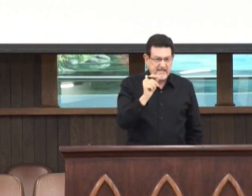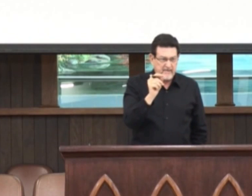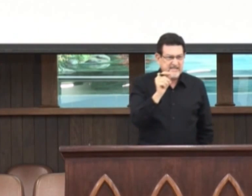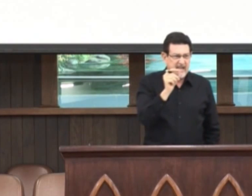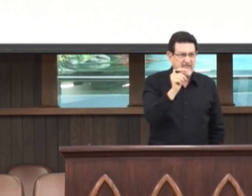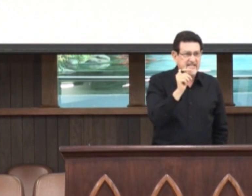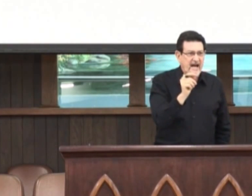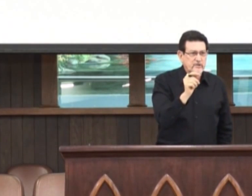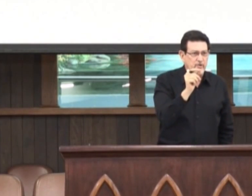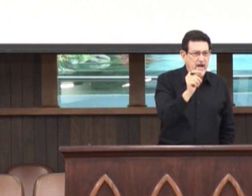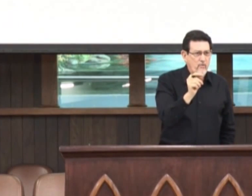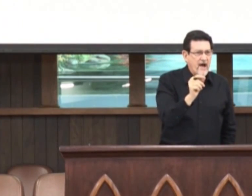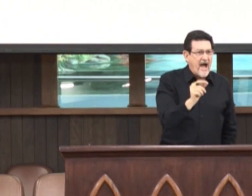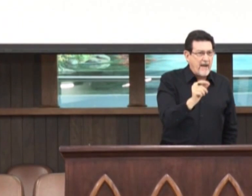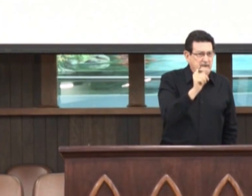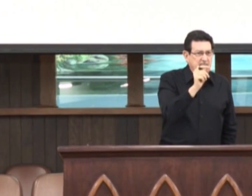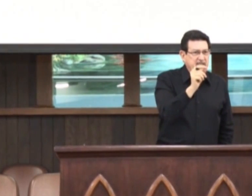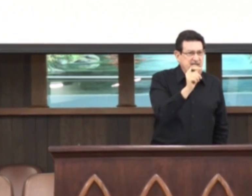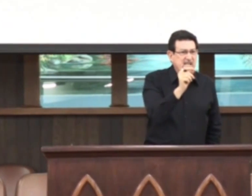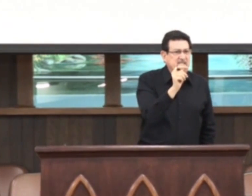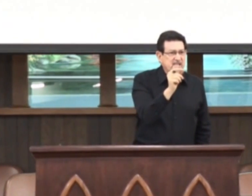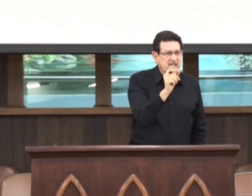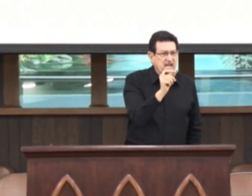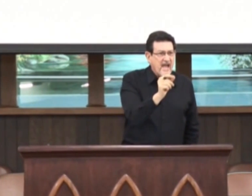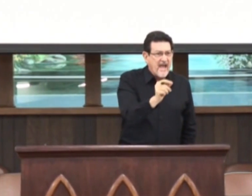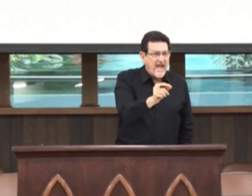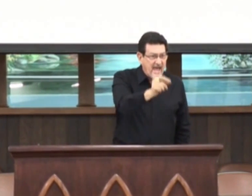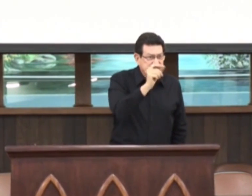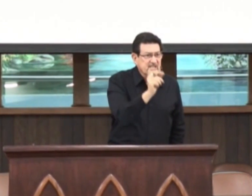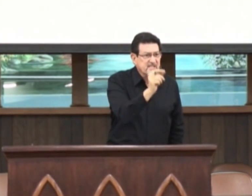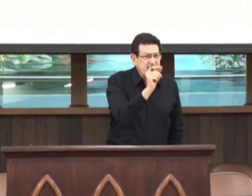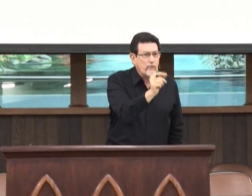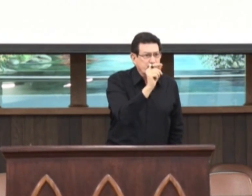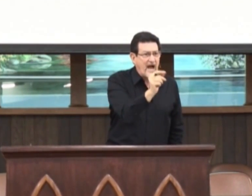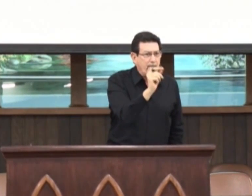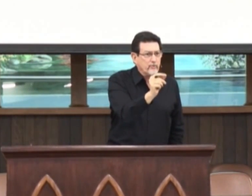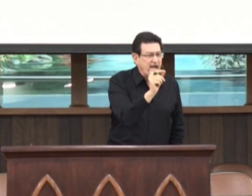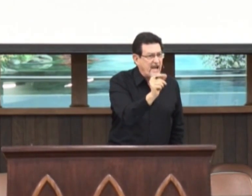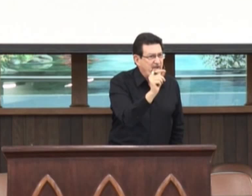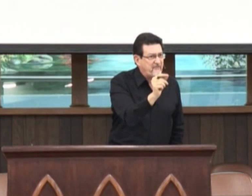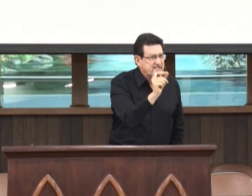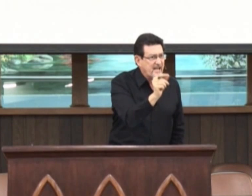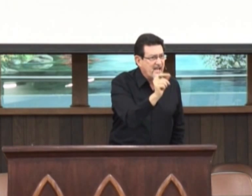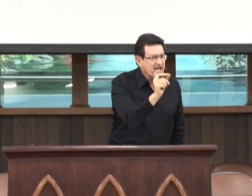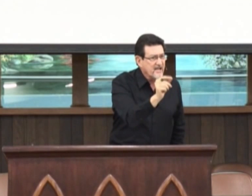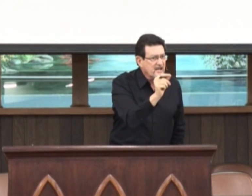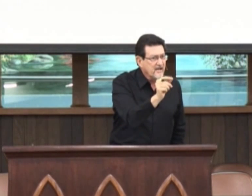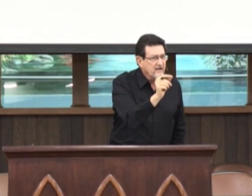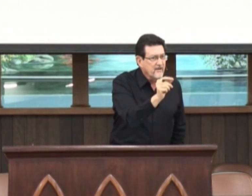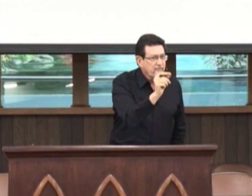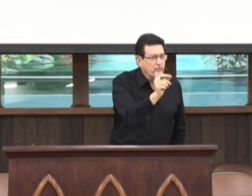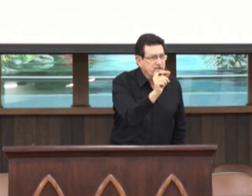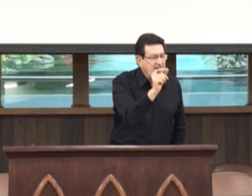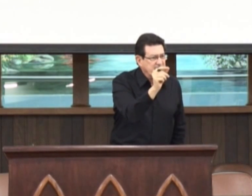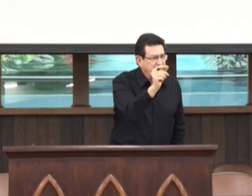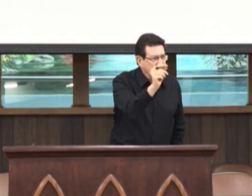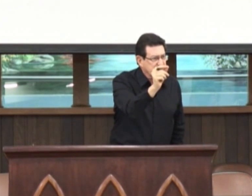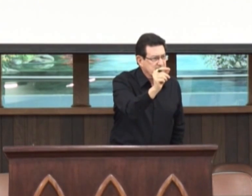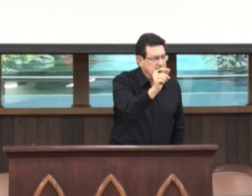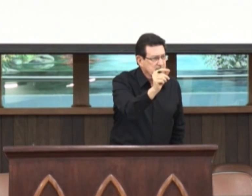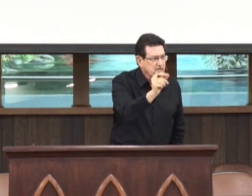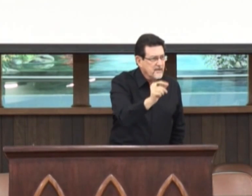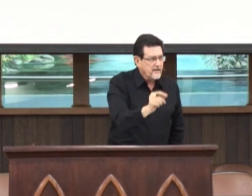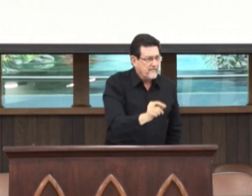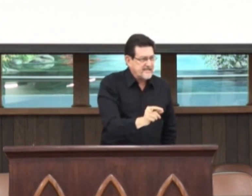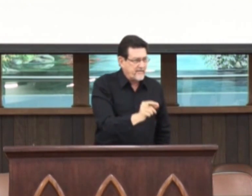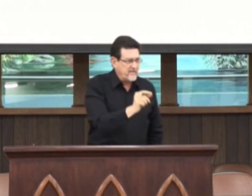Você quer saber se é verdade ou não? A Bíblia diz assim, resistir ao diabo, o que ele vai fazer? Fugirá de